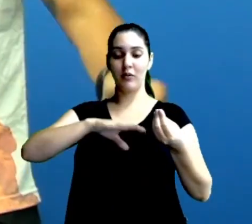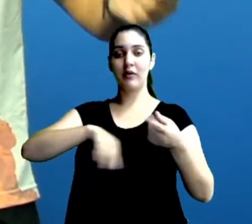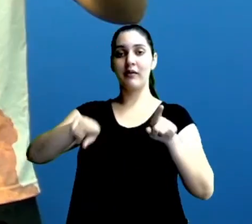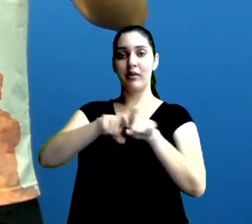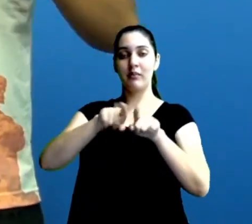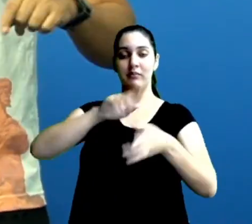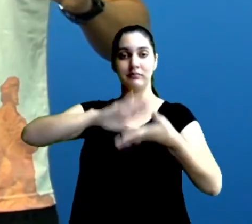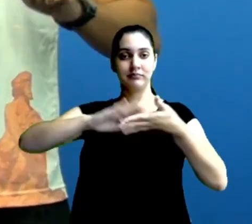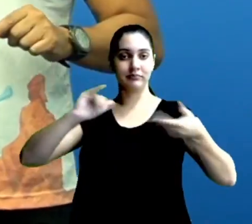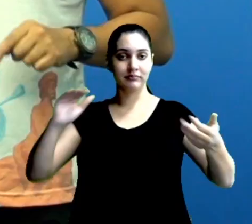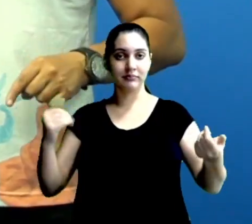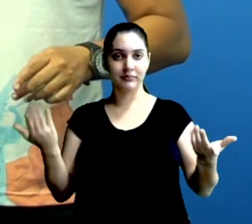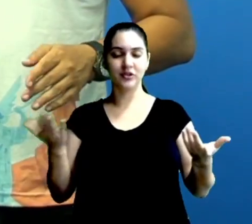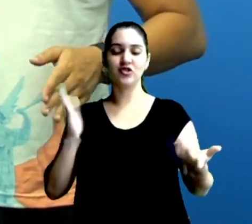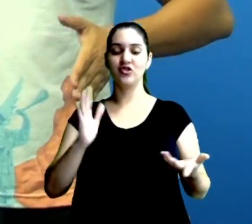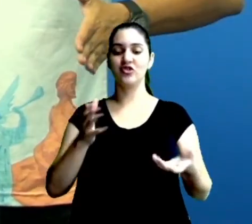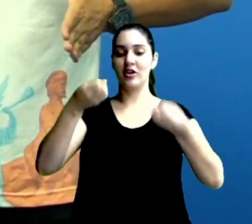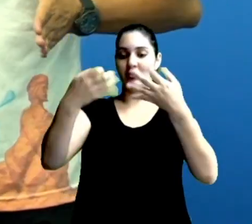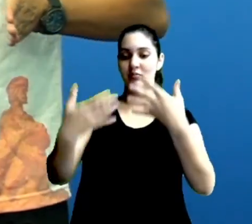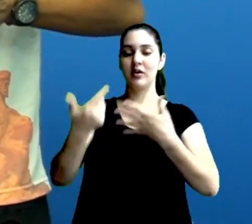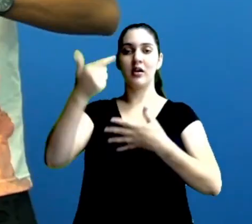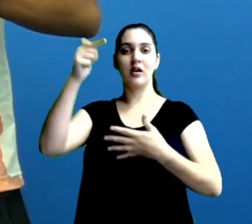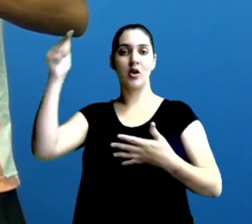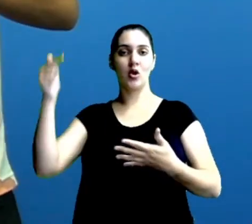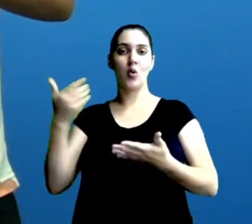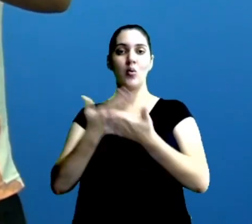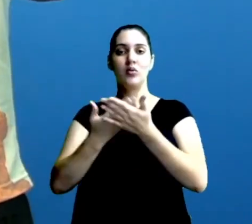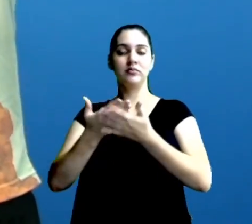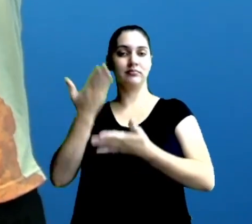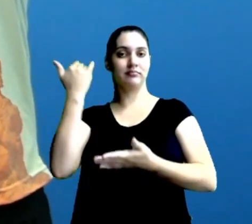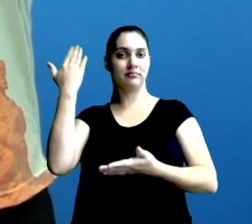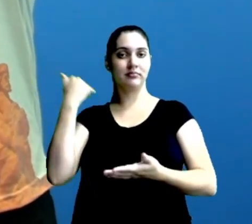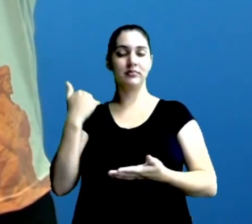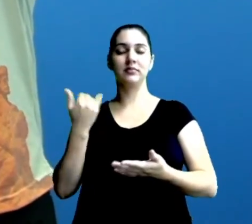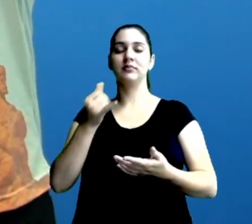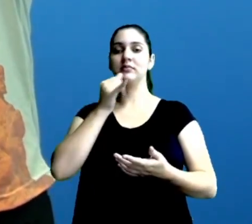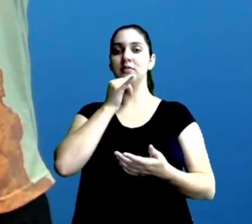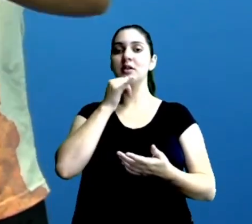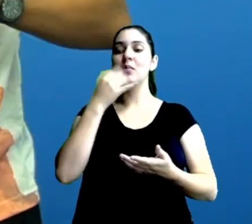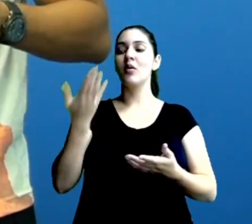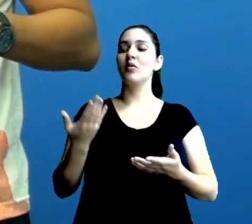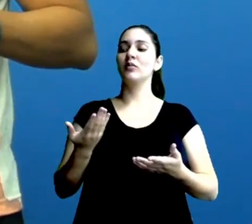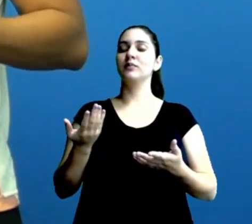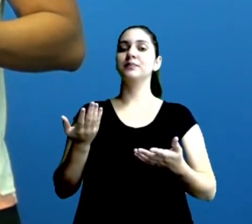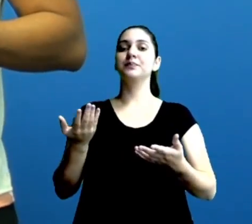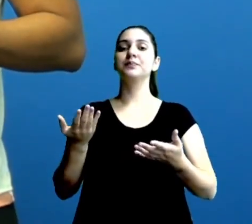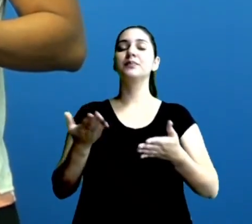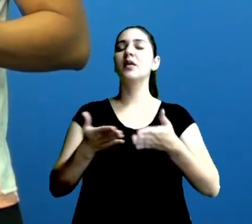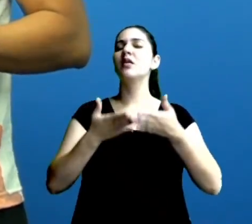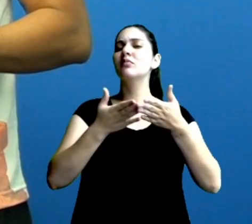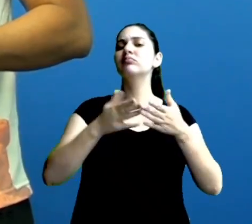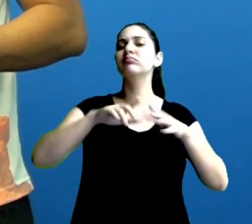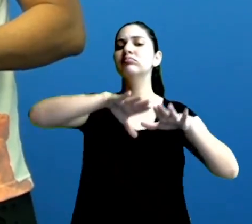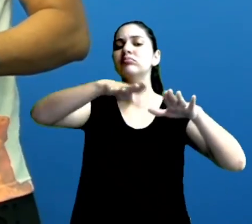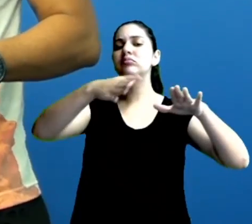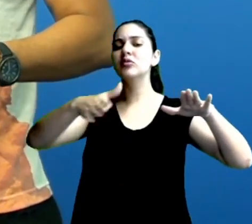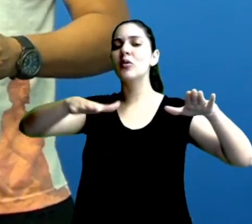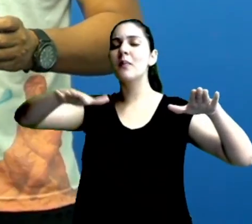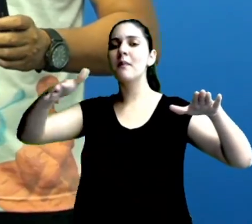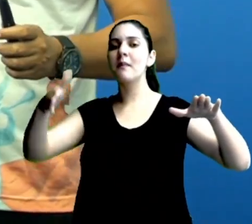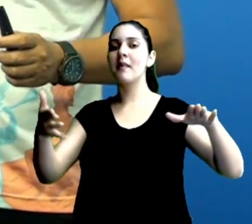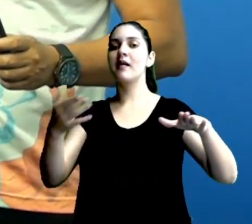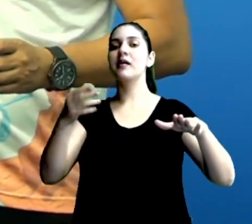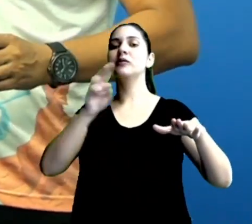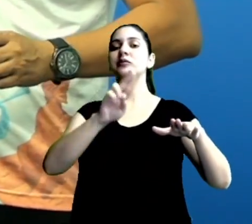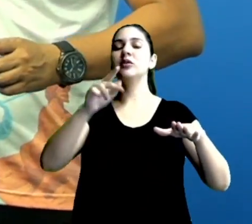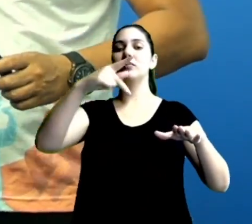Espanha. Nós já falamos aqui em outras aulas que esse braço que vai para o mar é chamado de península. Então aquela parte